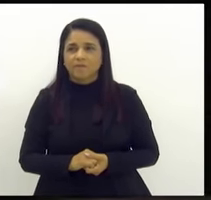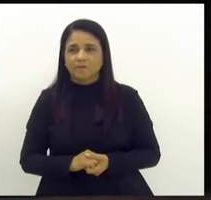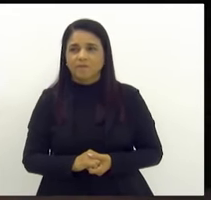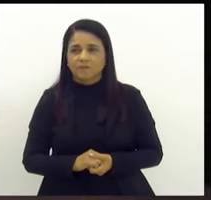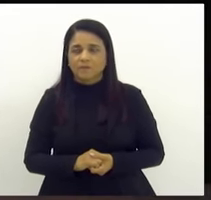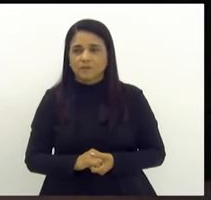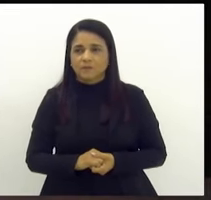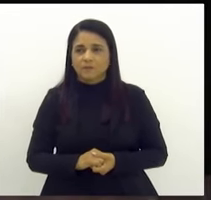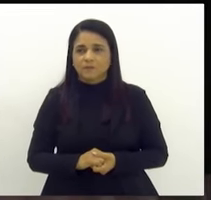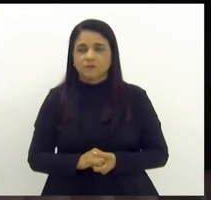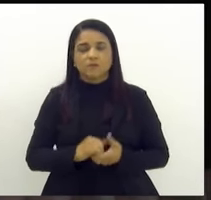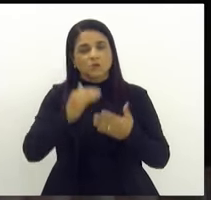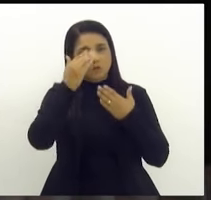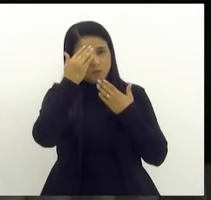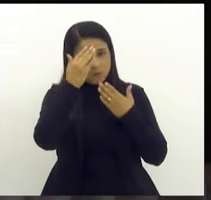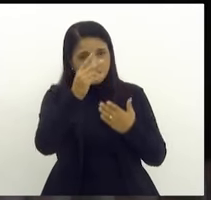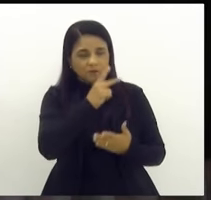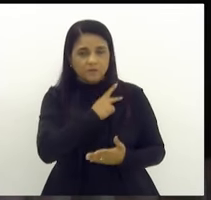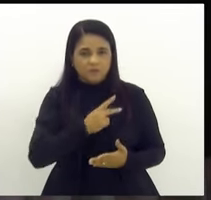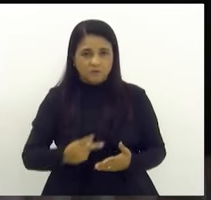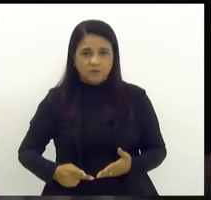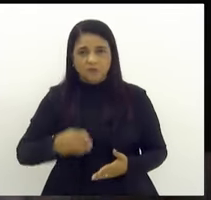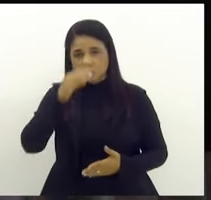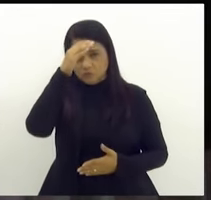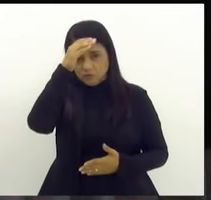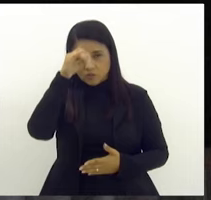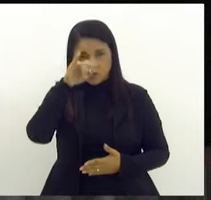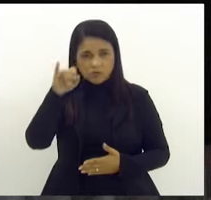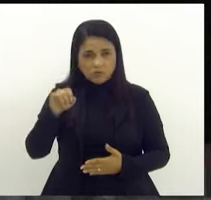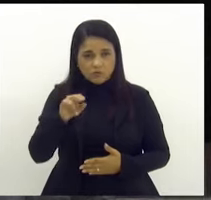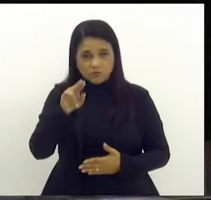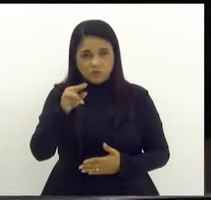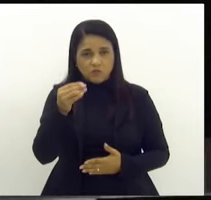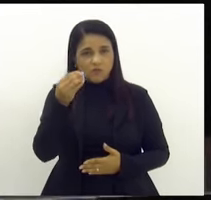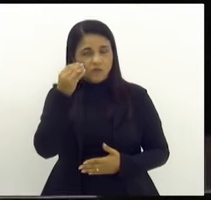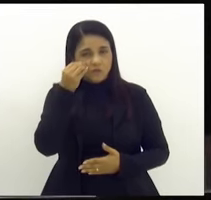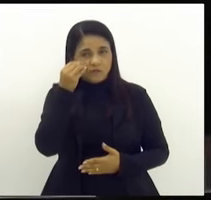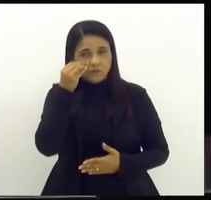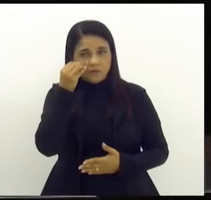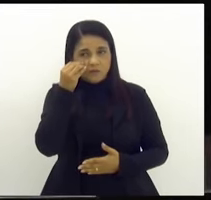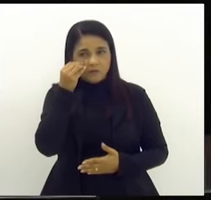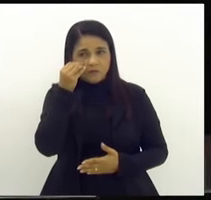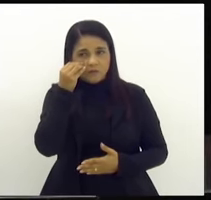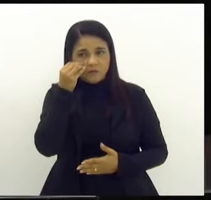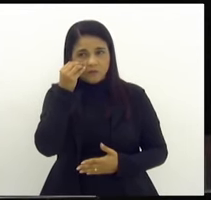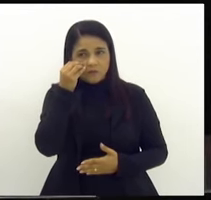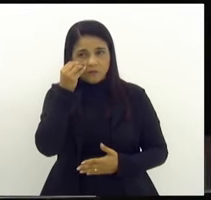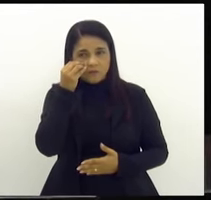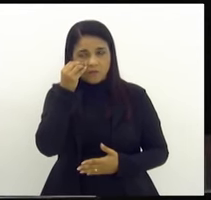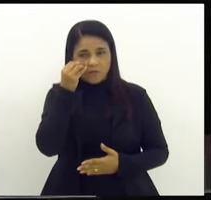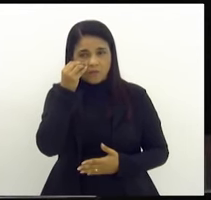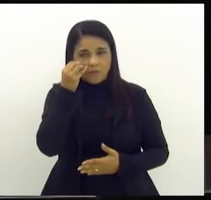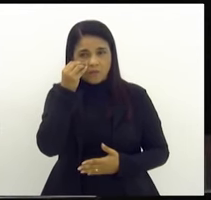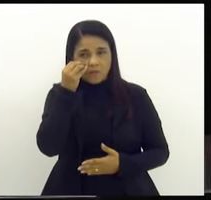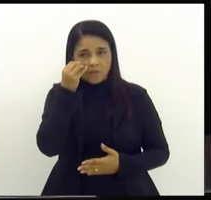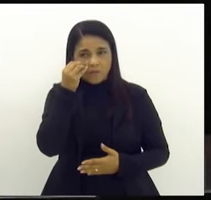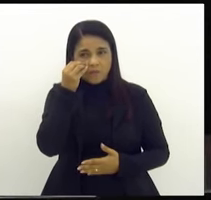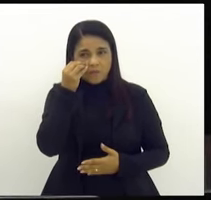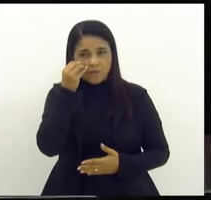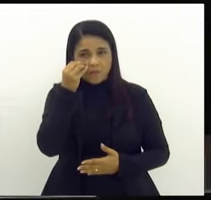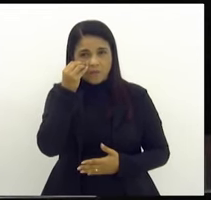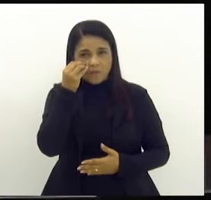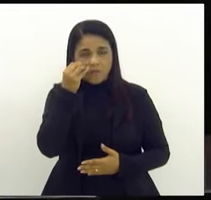regimental Obrigado presidenta tia Ju vou tentar ser deputada Verônica seu tempo ainda não começou a contar só pedir paraa deputada